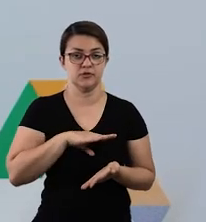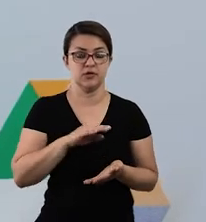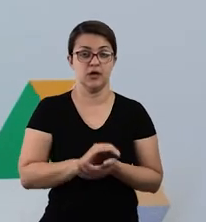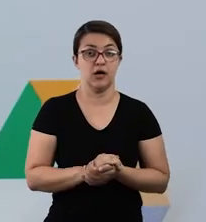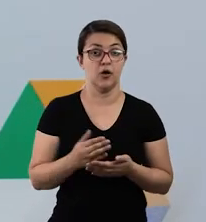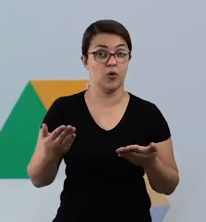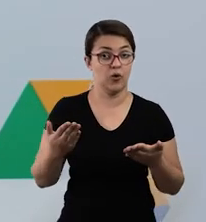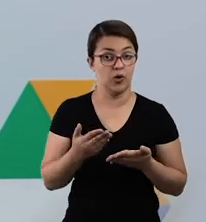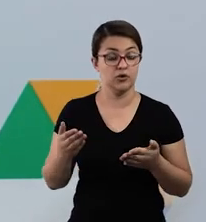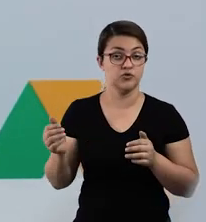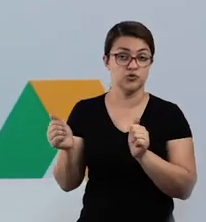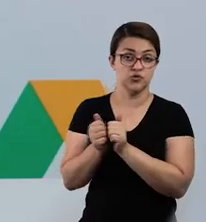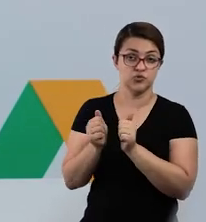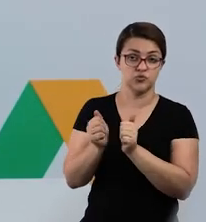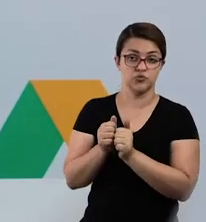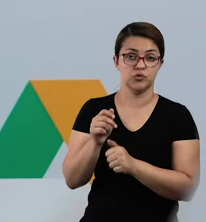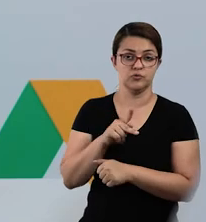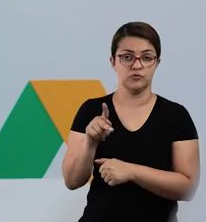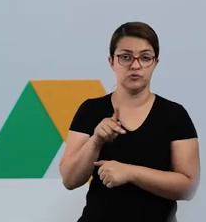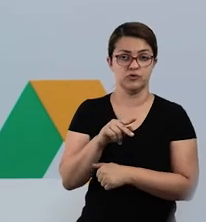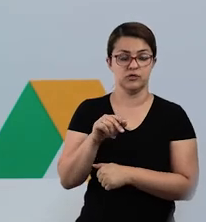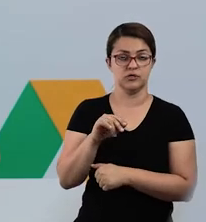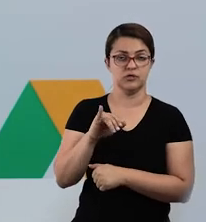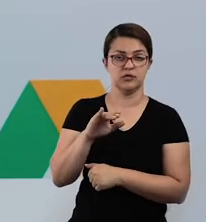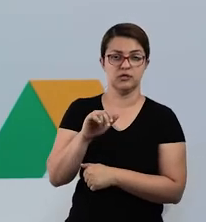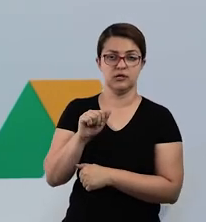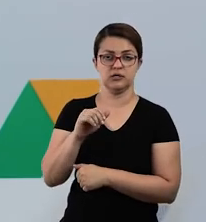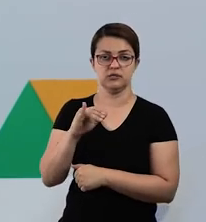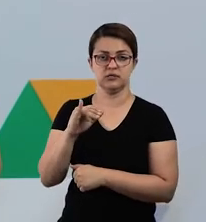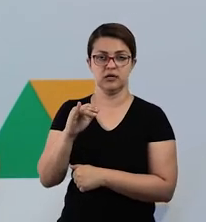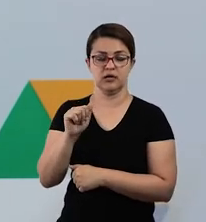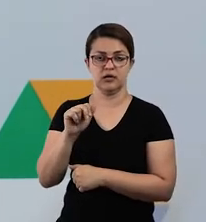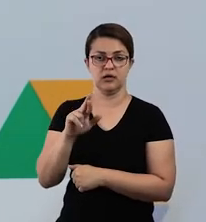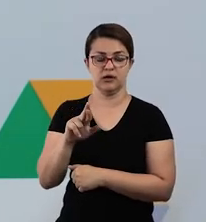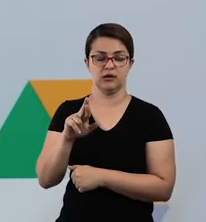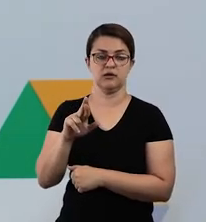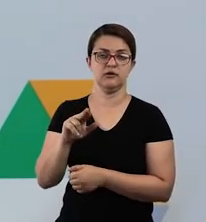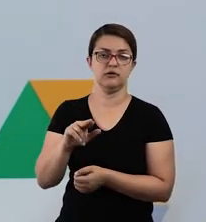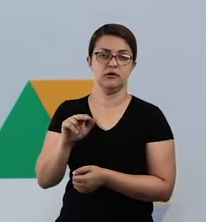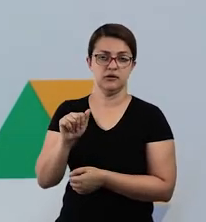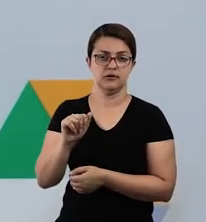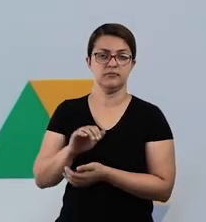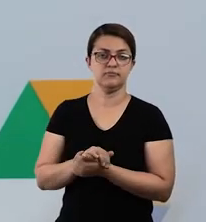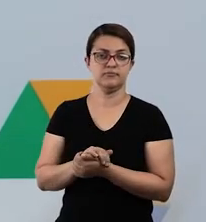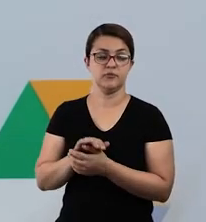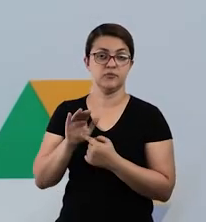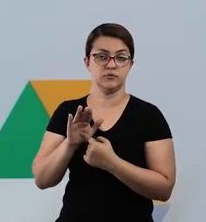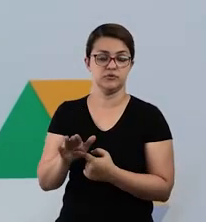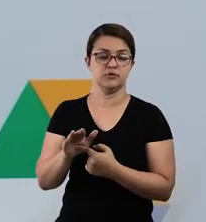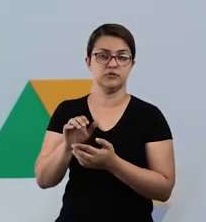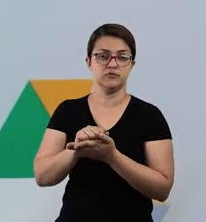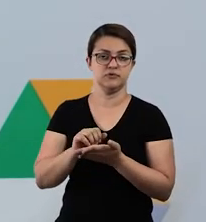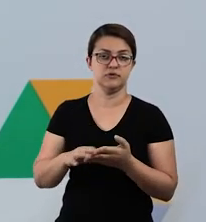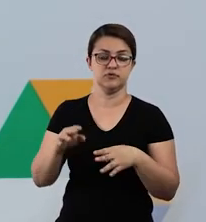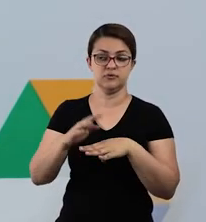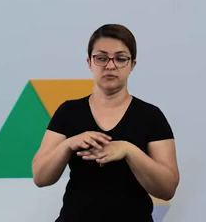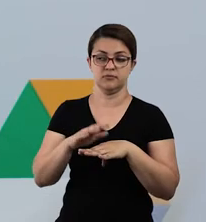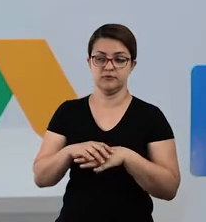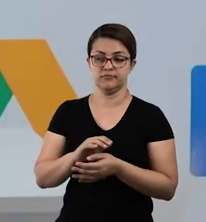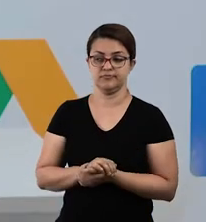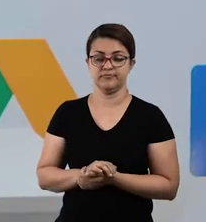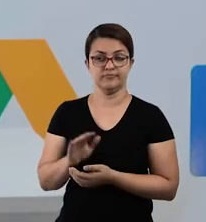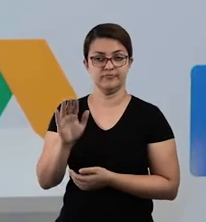portuguesa e agora eu vou deixar vocês com a professora e a Ciara, que vai apresentar as atividades de matemática, certo? Daqui a pouquinho eu